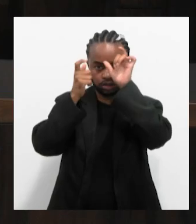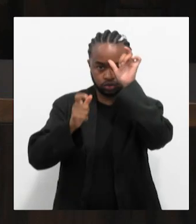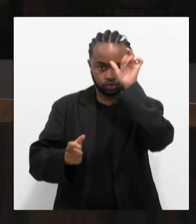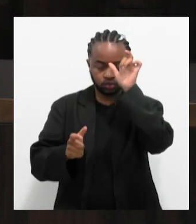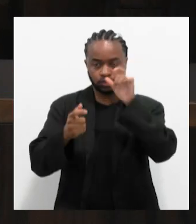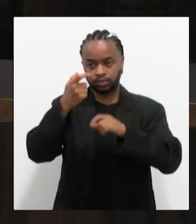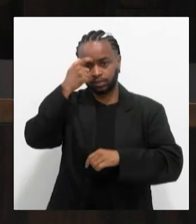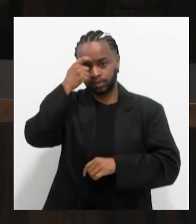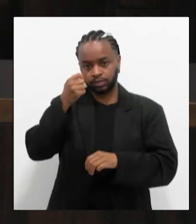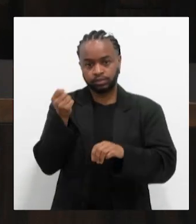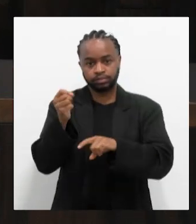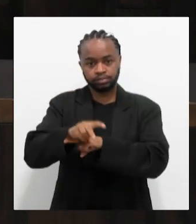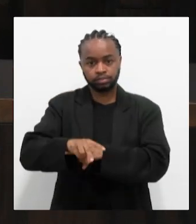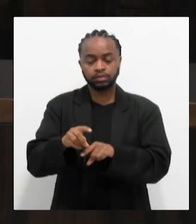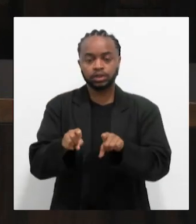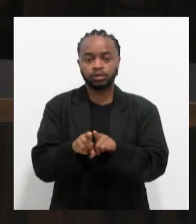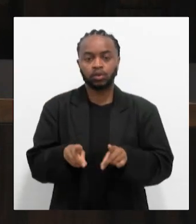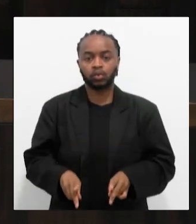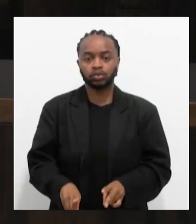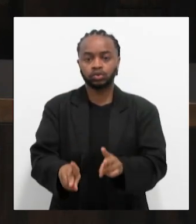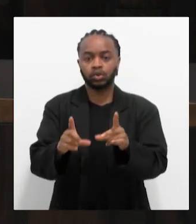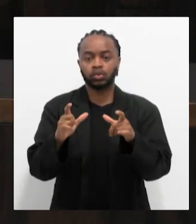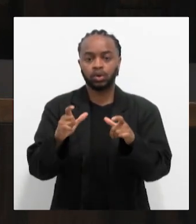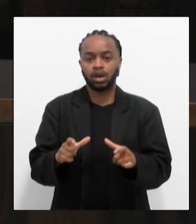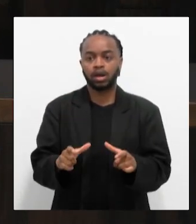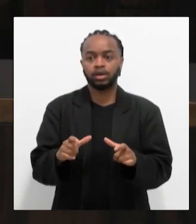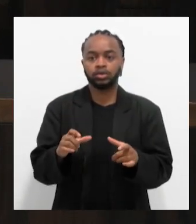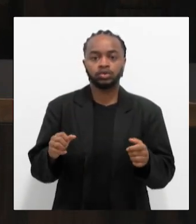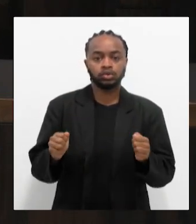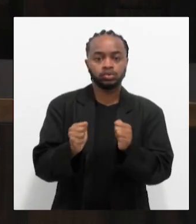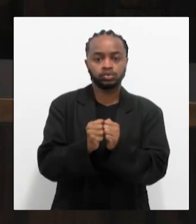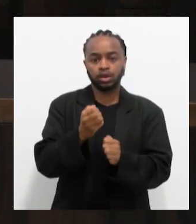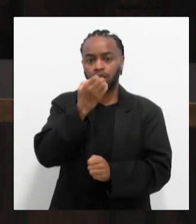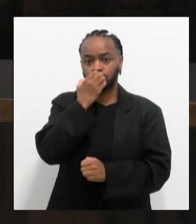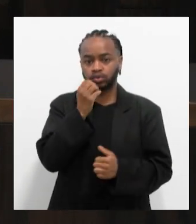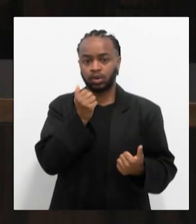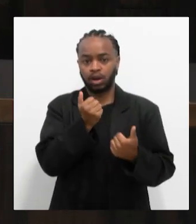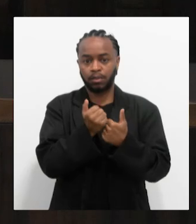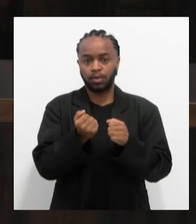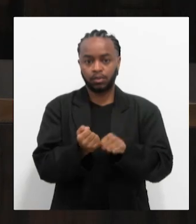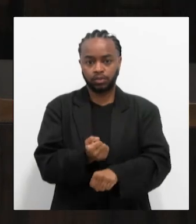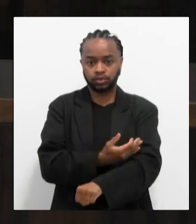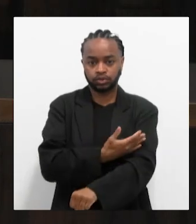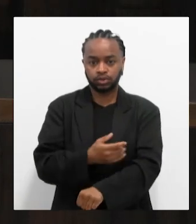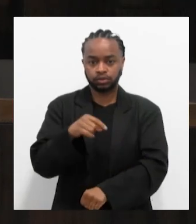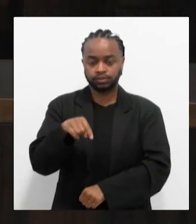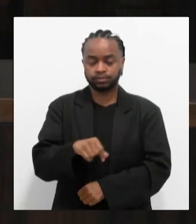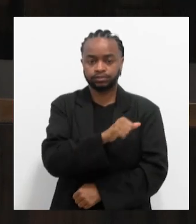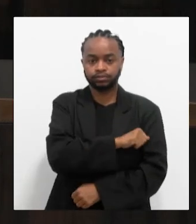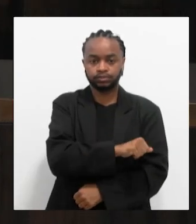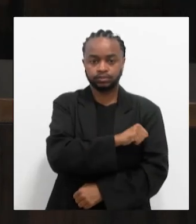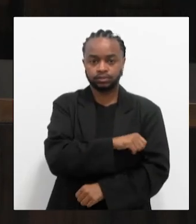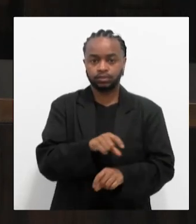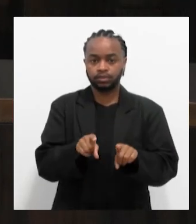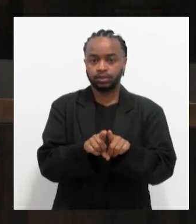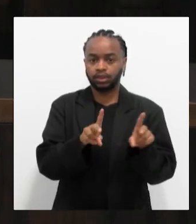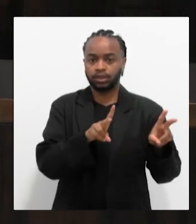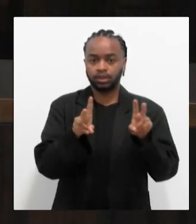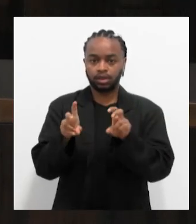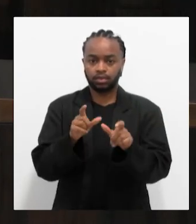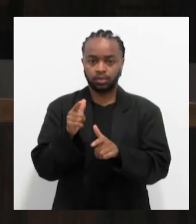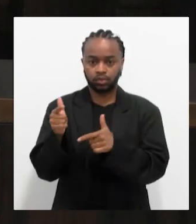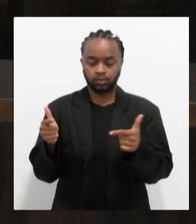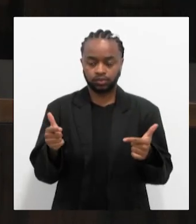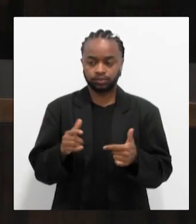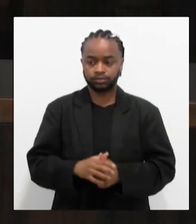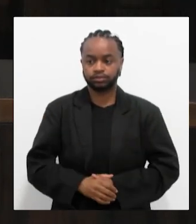ingressar e permanecer em ambientes de uso coletivo acompanhado de cão de suporte emocional no âmbito do Estado do Rio de Janeiro e da outras